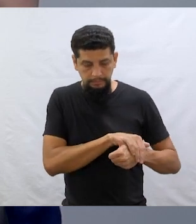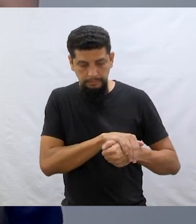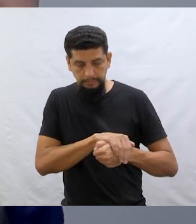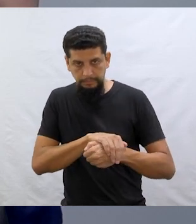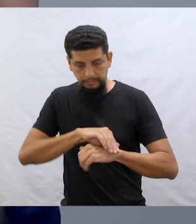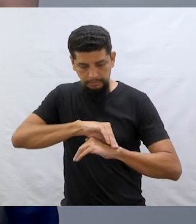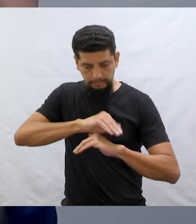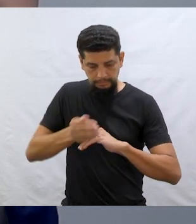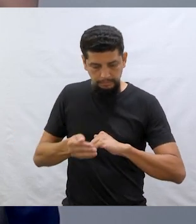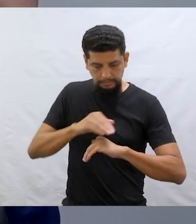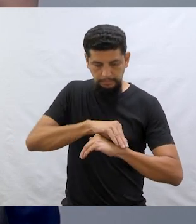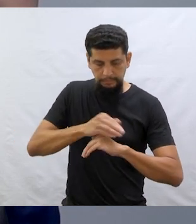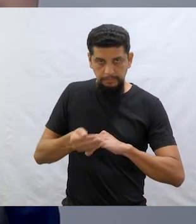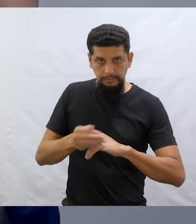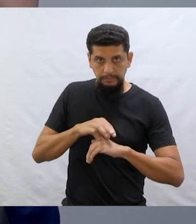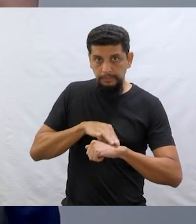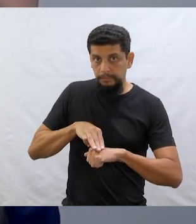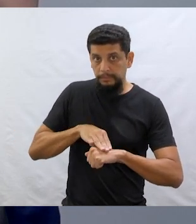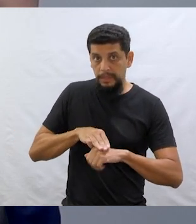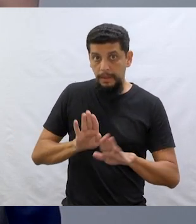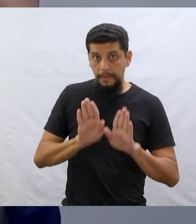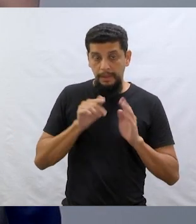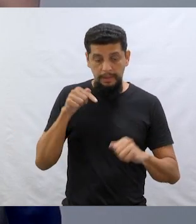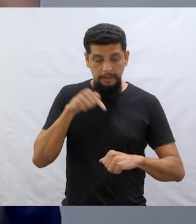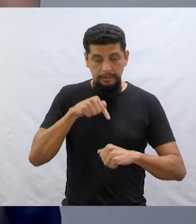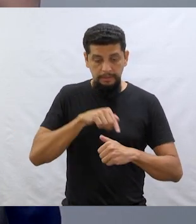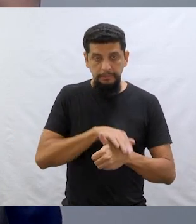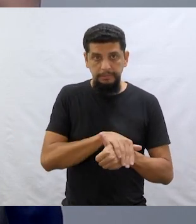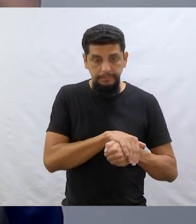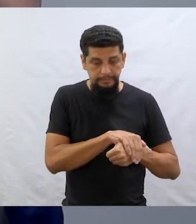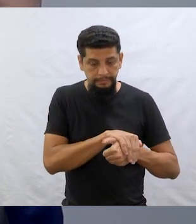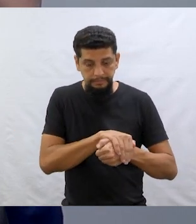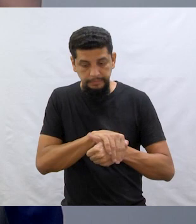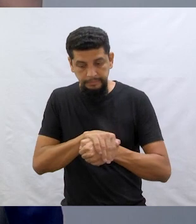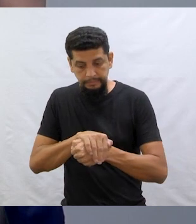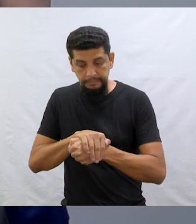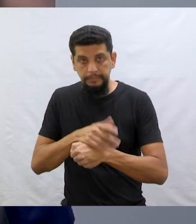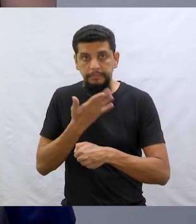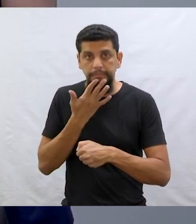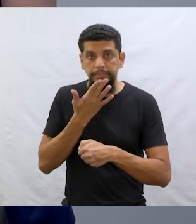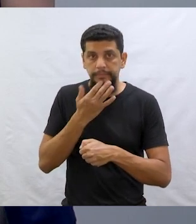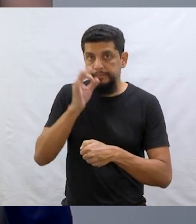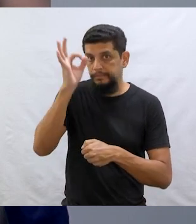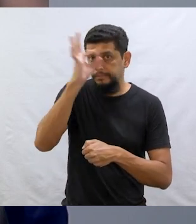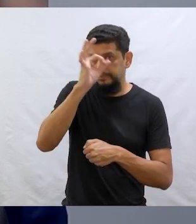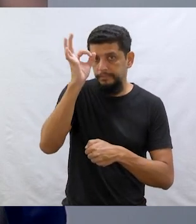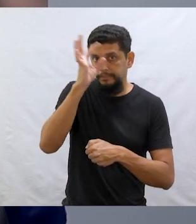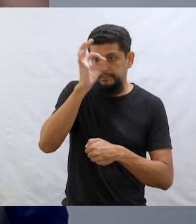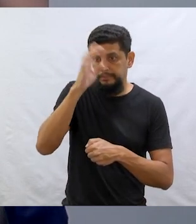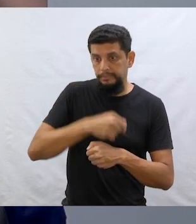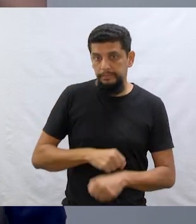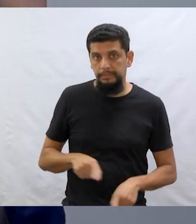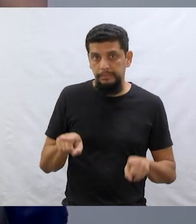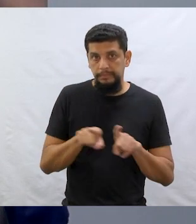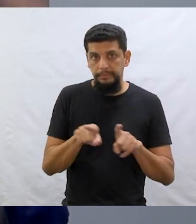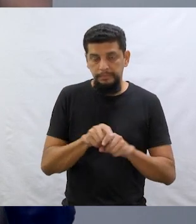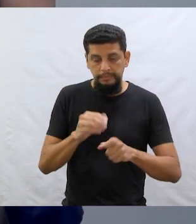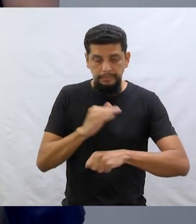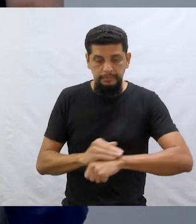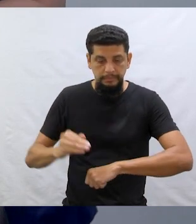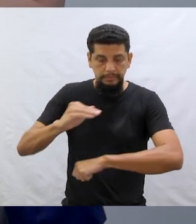casco marrom também. Mas esta tartaruga, ela é toda verde. Verde que nem o